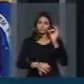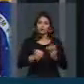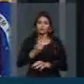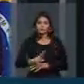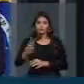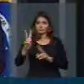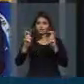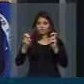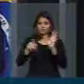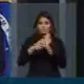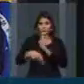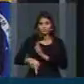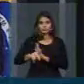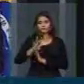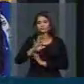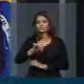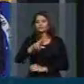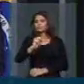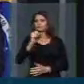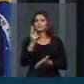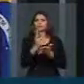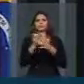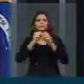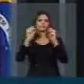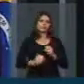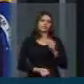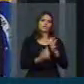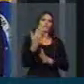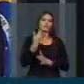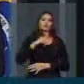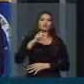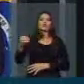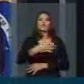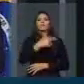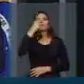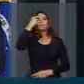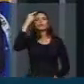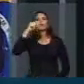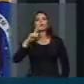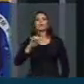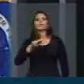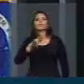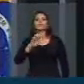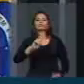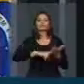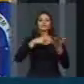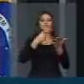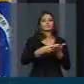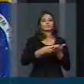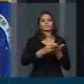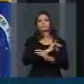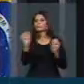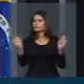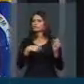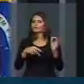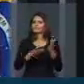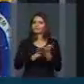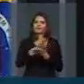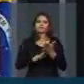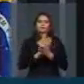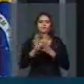termos. O sistema inaugura uma nova hermenêutica e não será possível a interpretação de nenhum dos